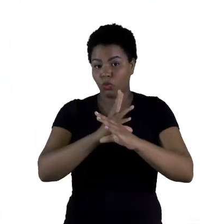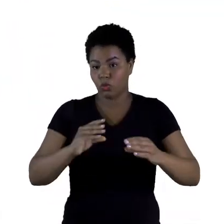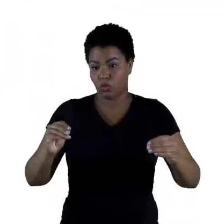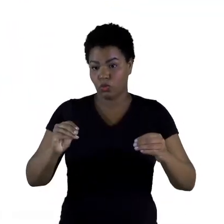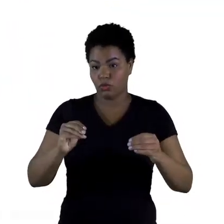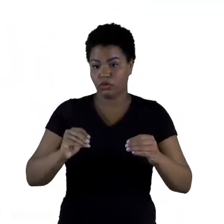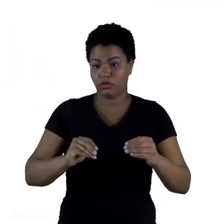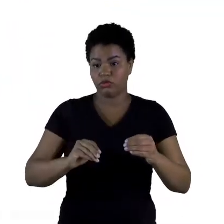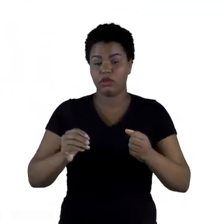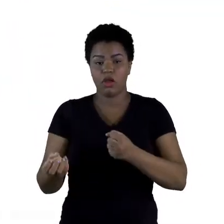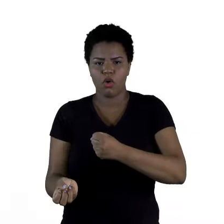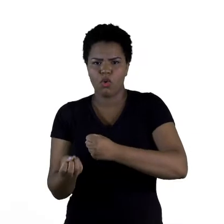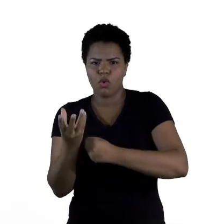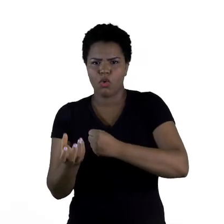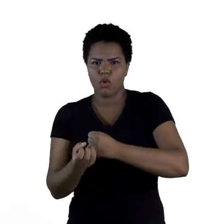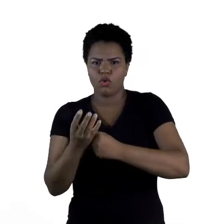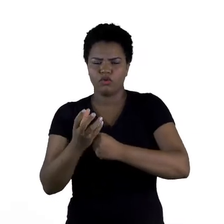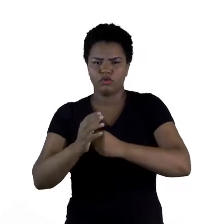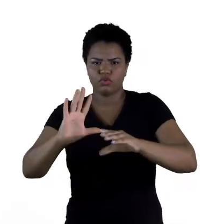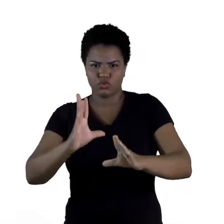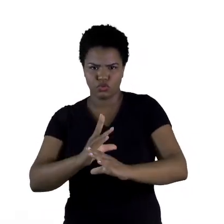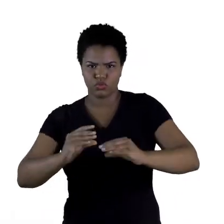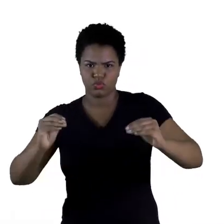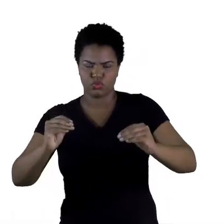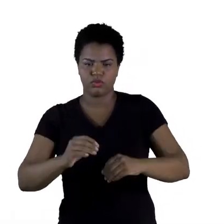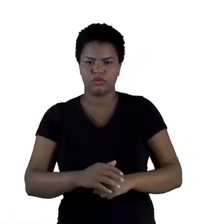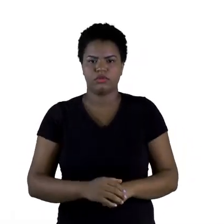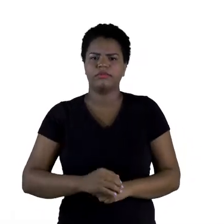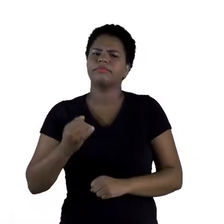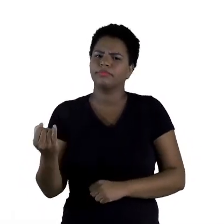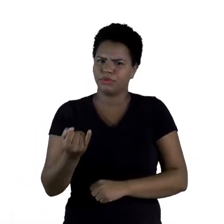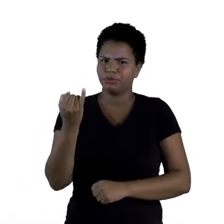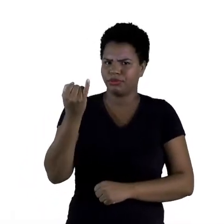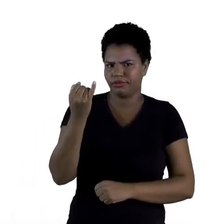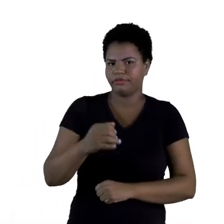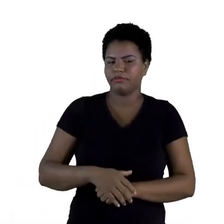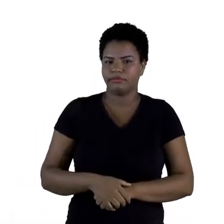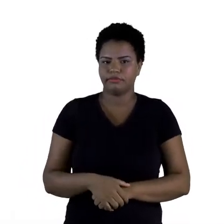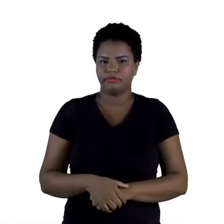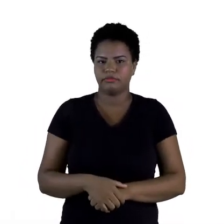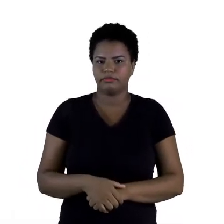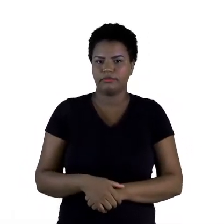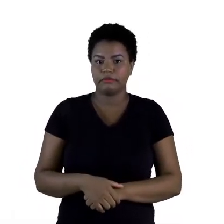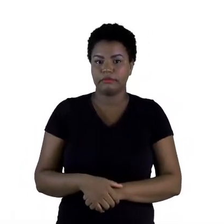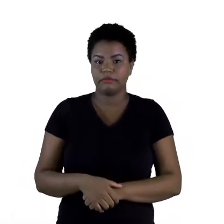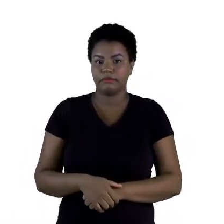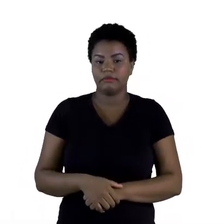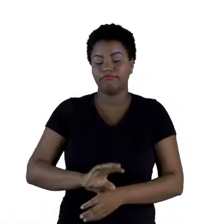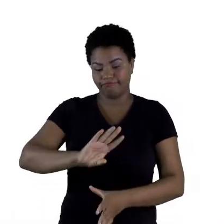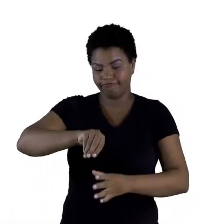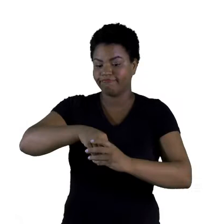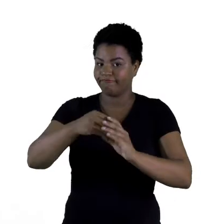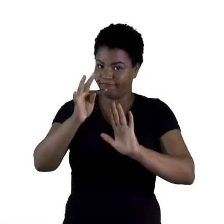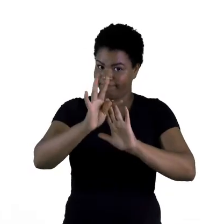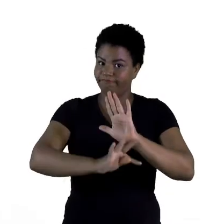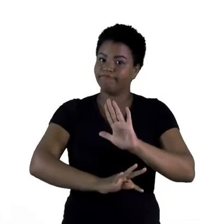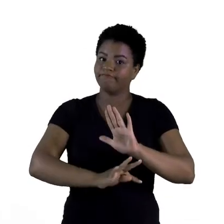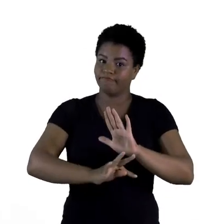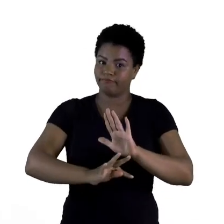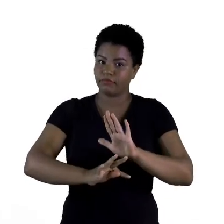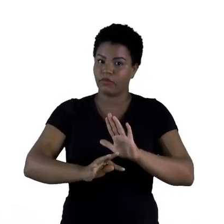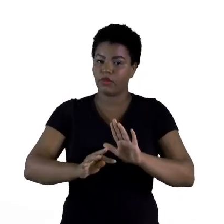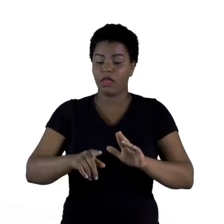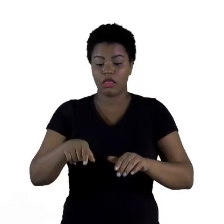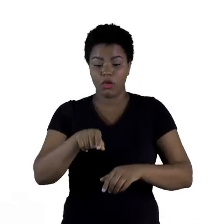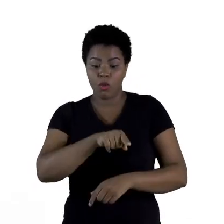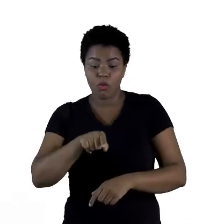as locuções conjuntivas são muito importantes. Dentro de um texto. Por meio delas,